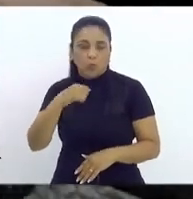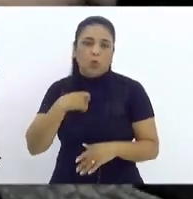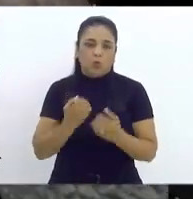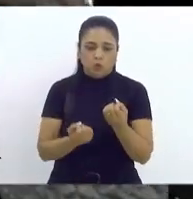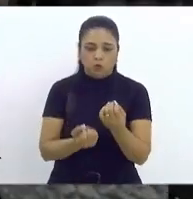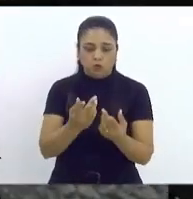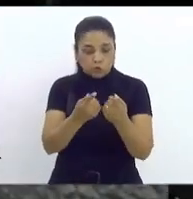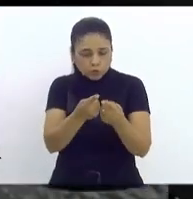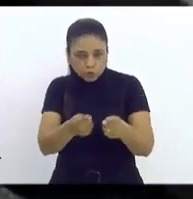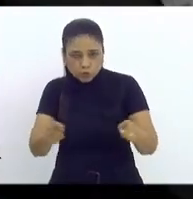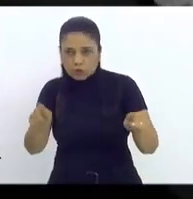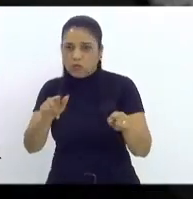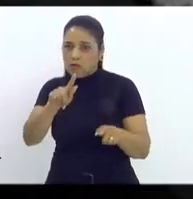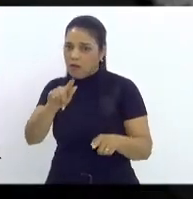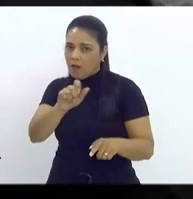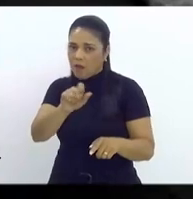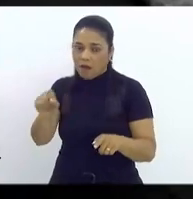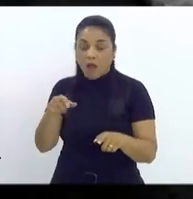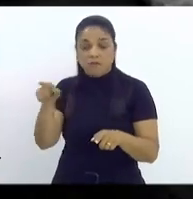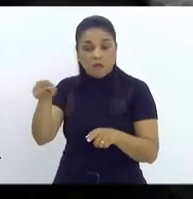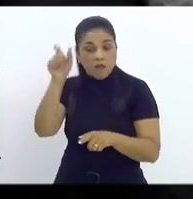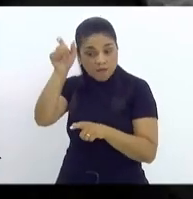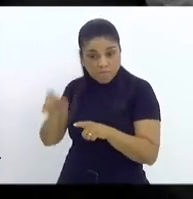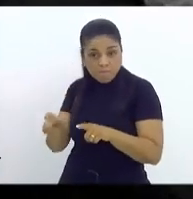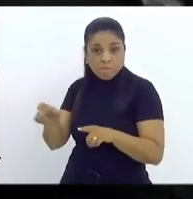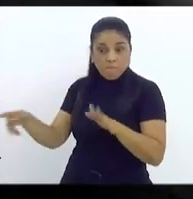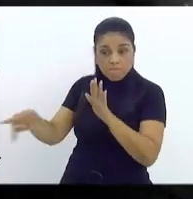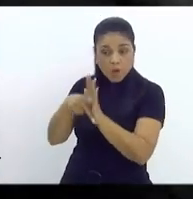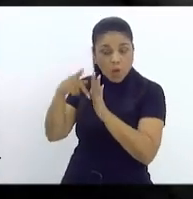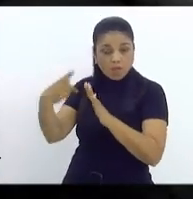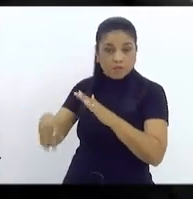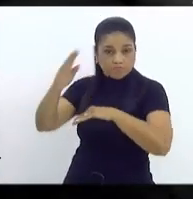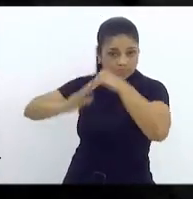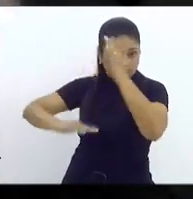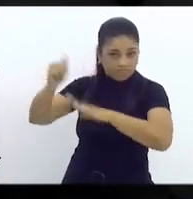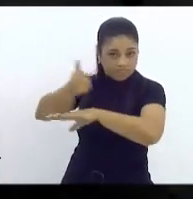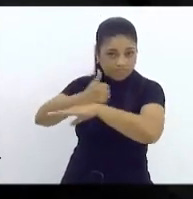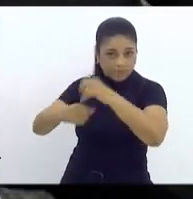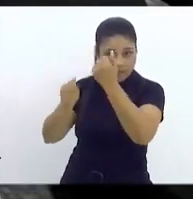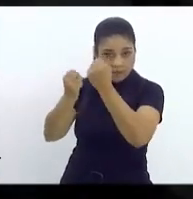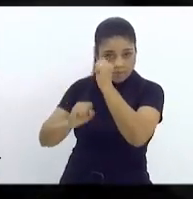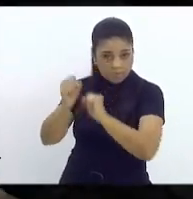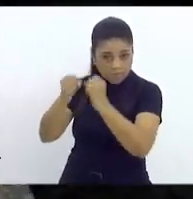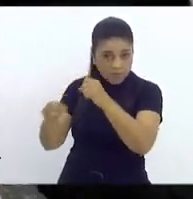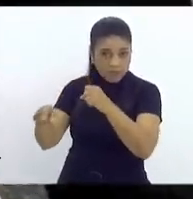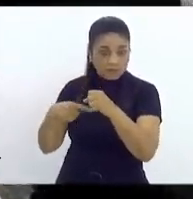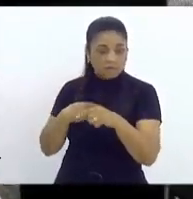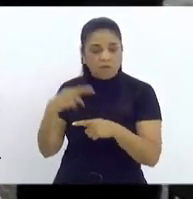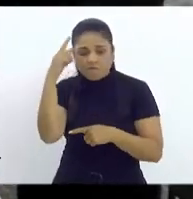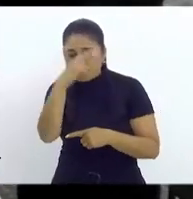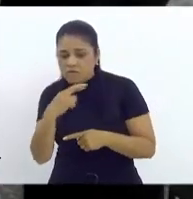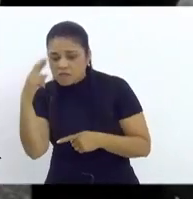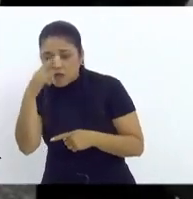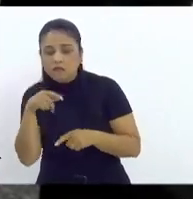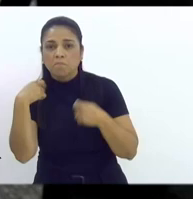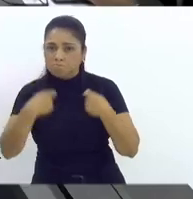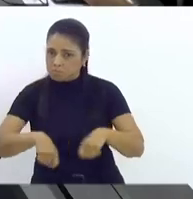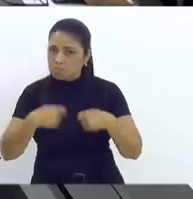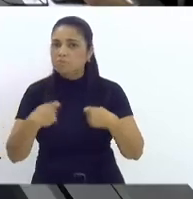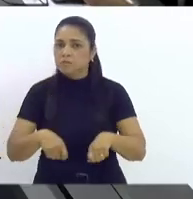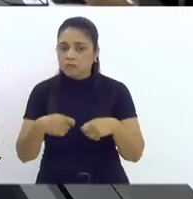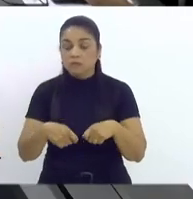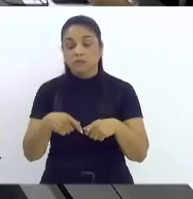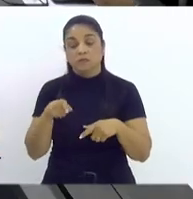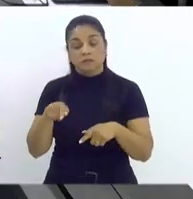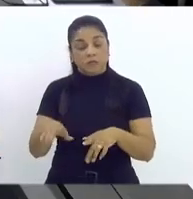e depois vai à inspeção, à empresa de inspeção de gás. Esse seria o ponto? O ponto é que a